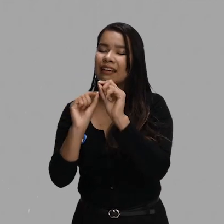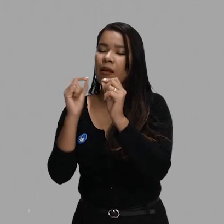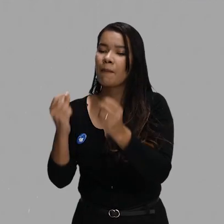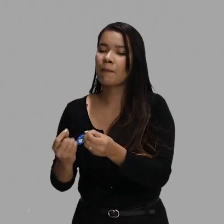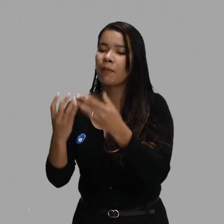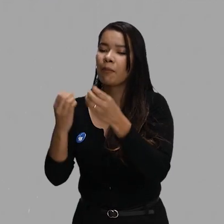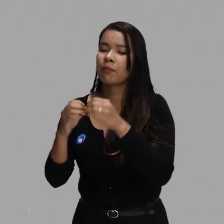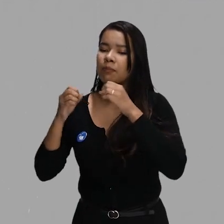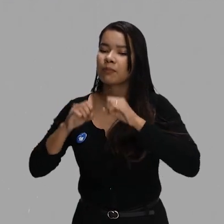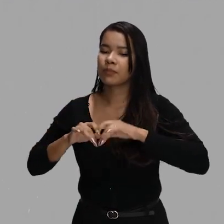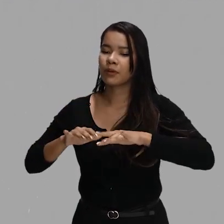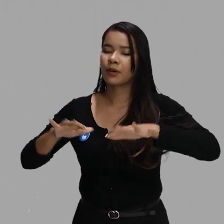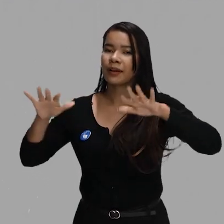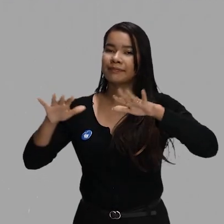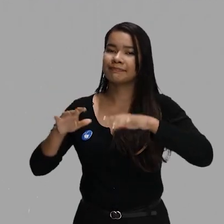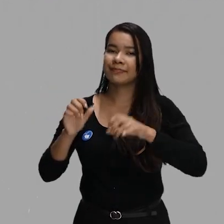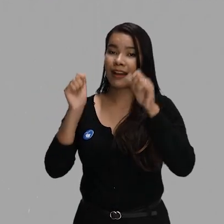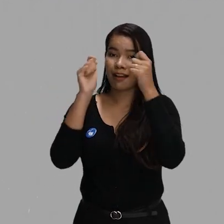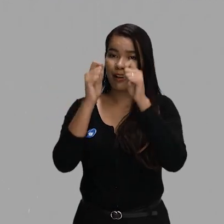popularizando a arte.